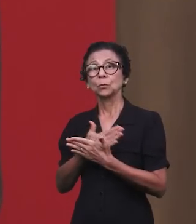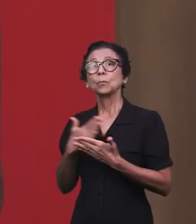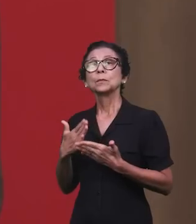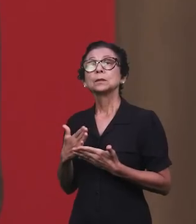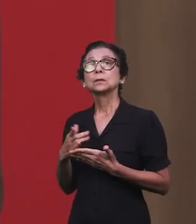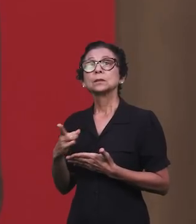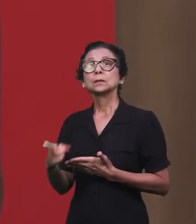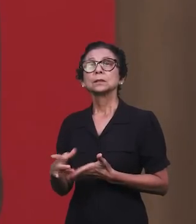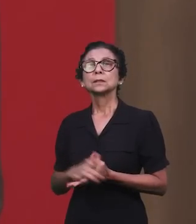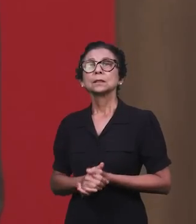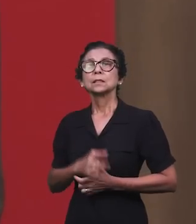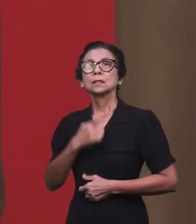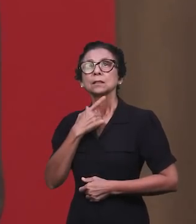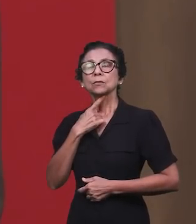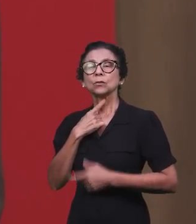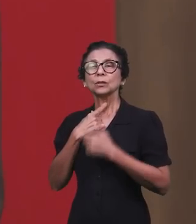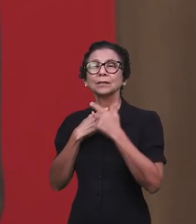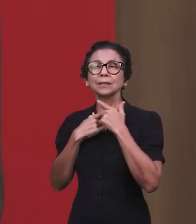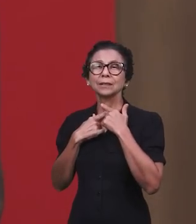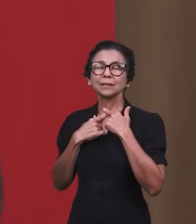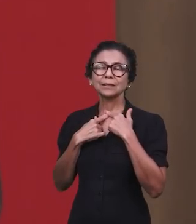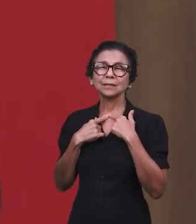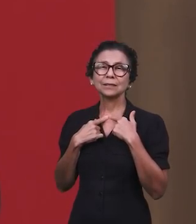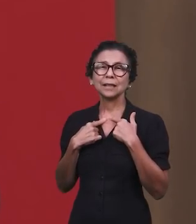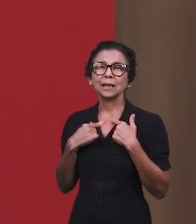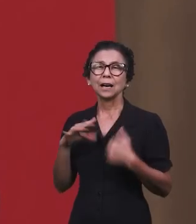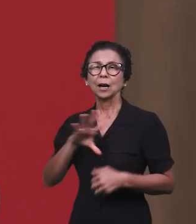chama vontade nacional.